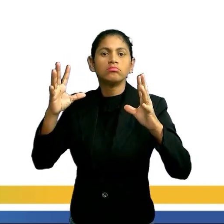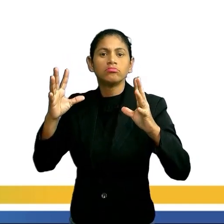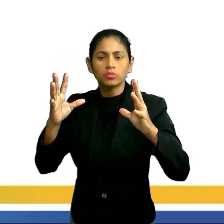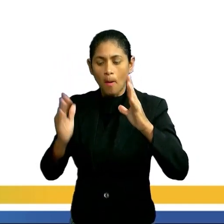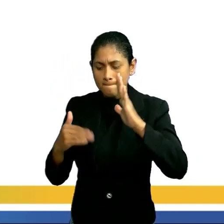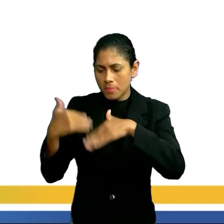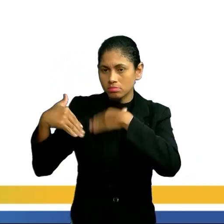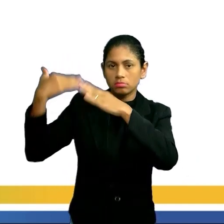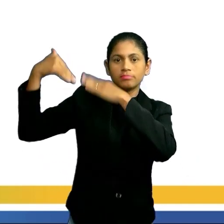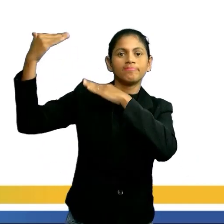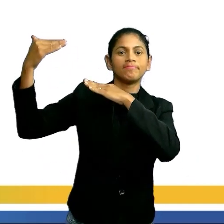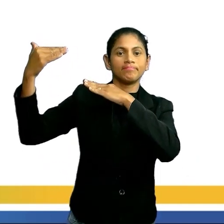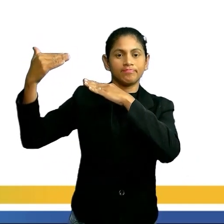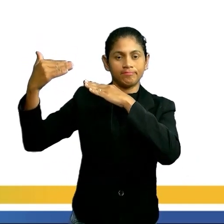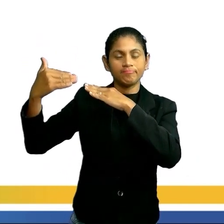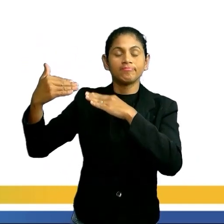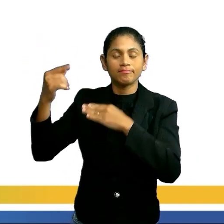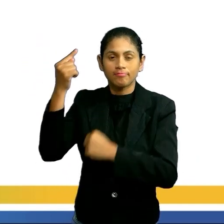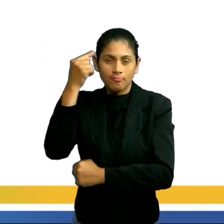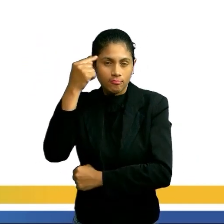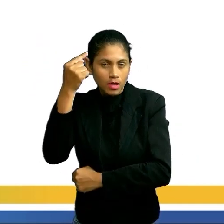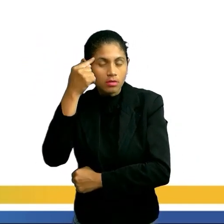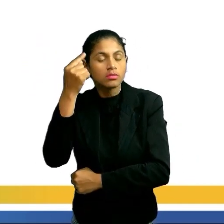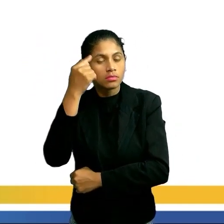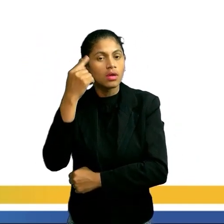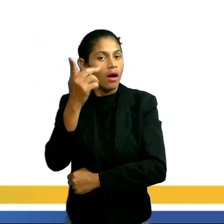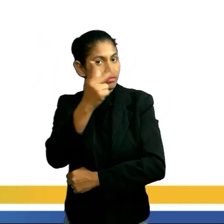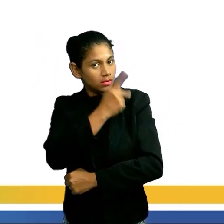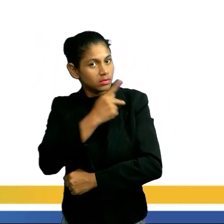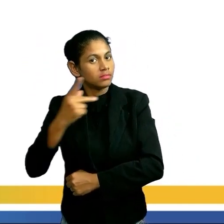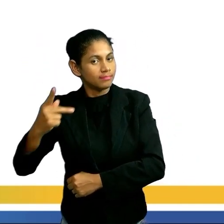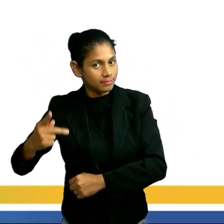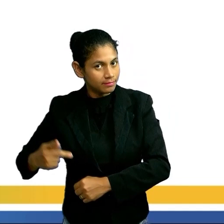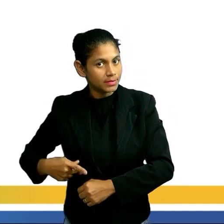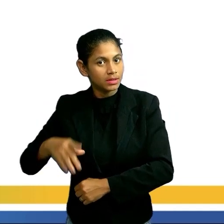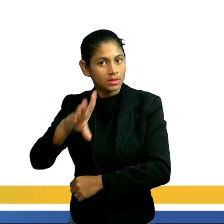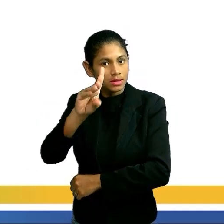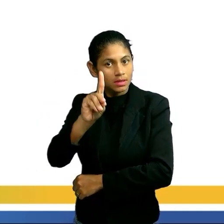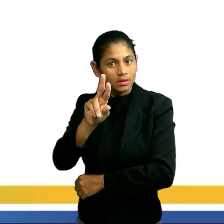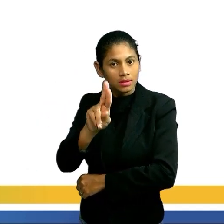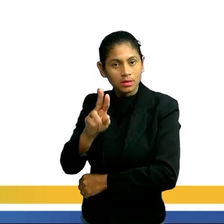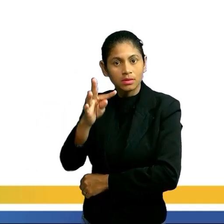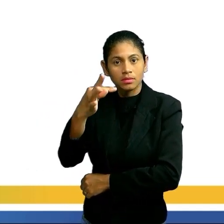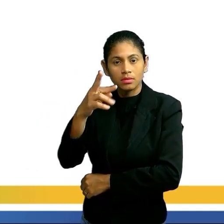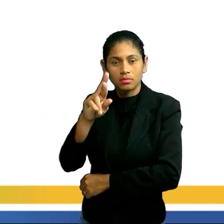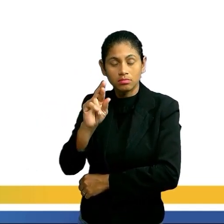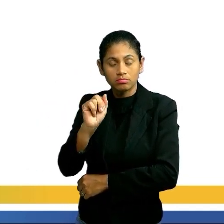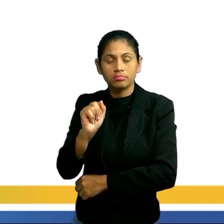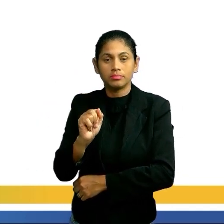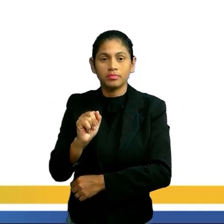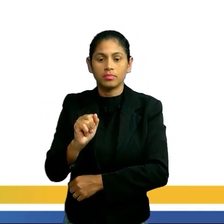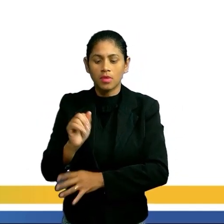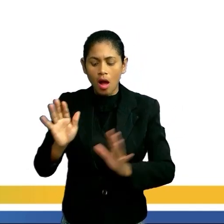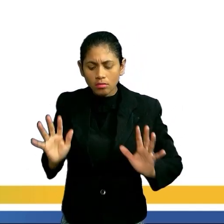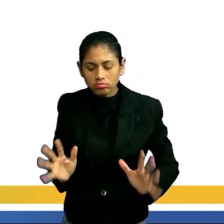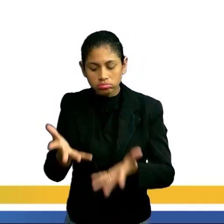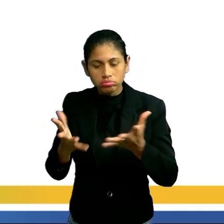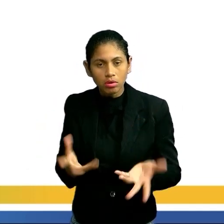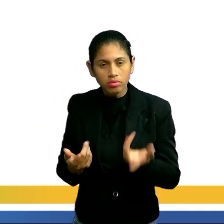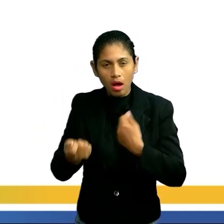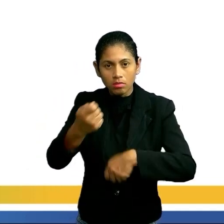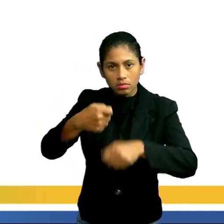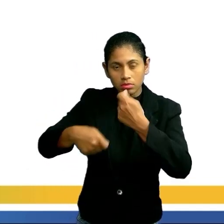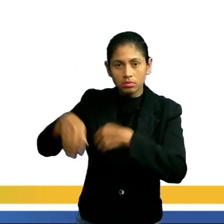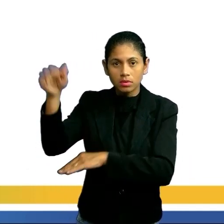mágica que tinha na cabecinha do nosso colega Dutra para salvar, né, a economia brasileira. Mas não deu muito certo, mas o